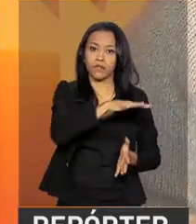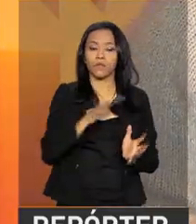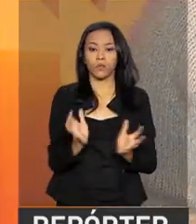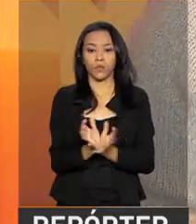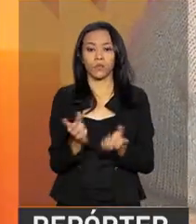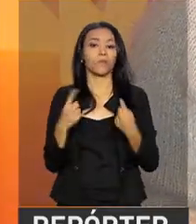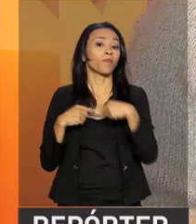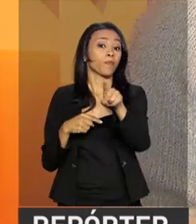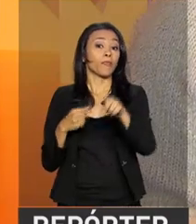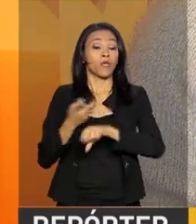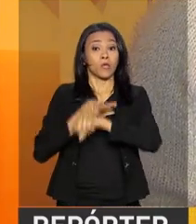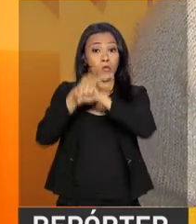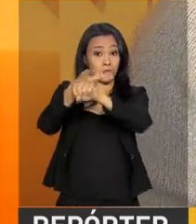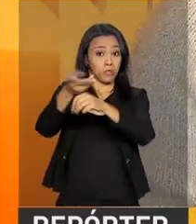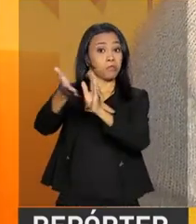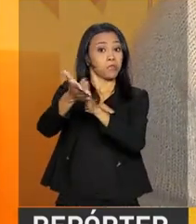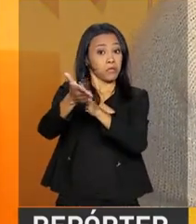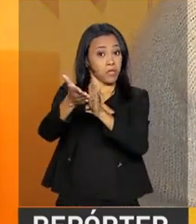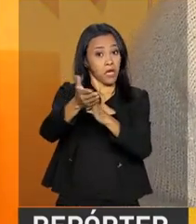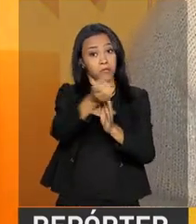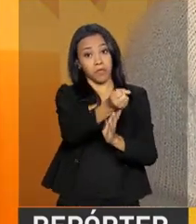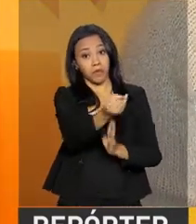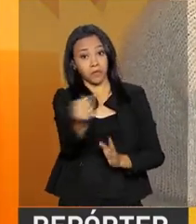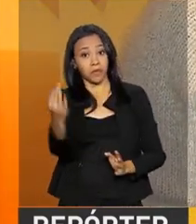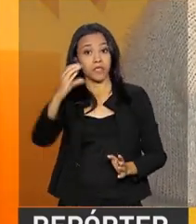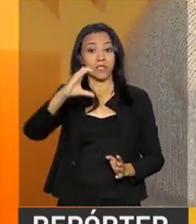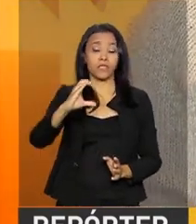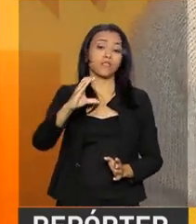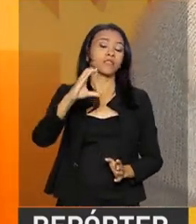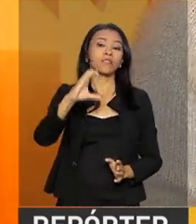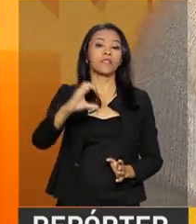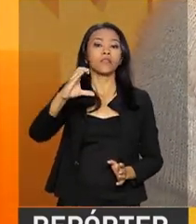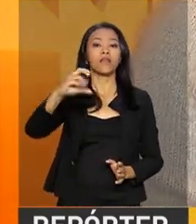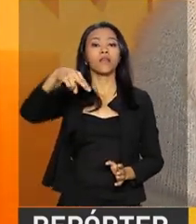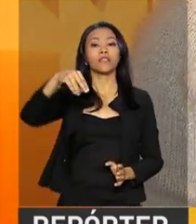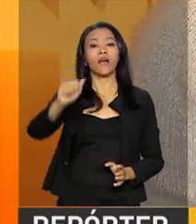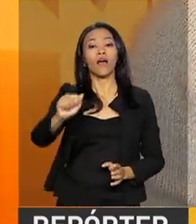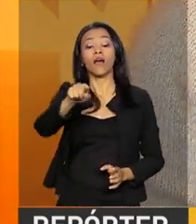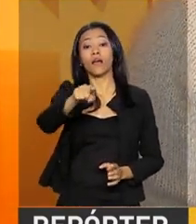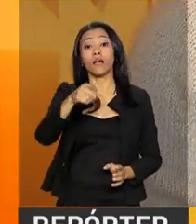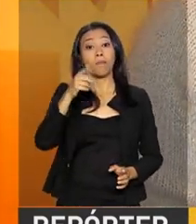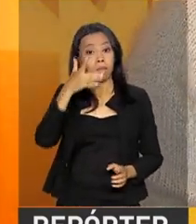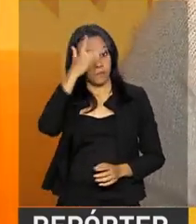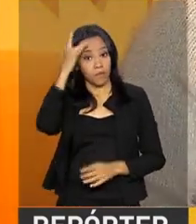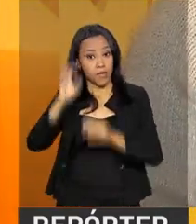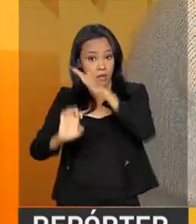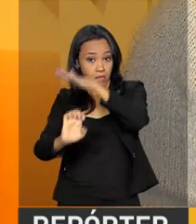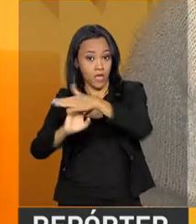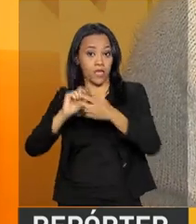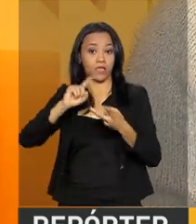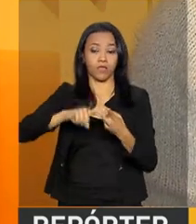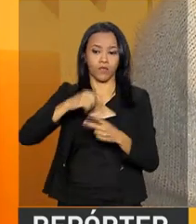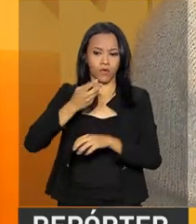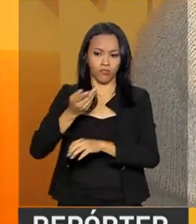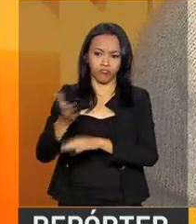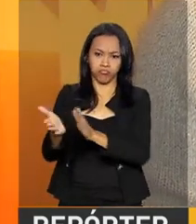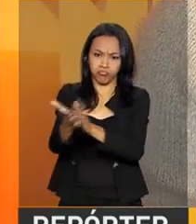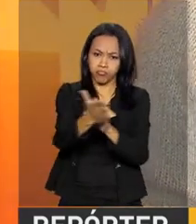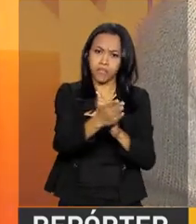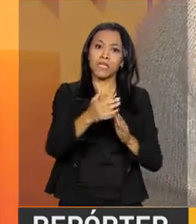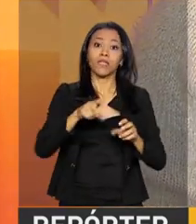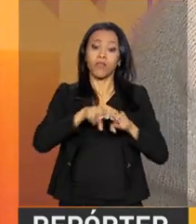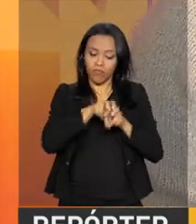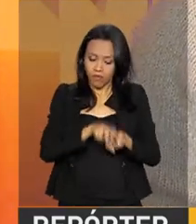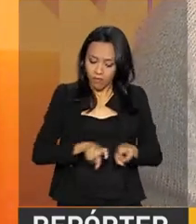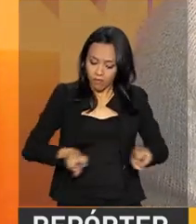entre os premiados pela cna estão profissionais e empresas que foram avaliados por uma comissão julgadora e escolhidos